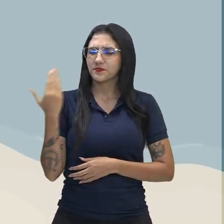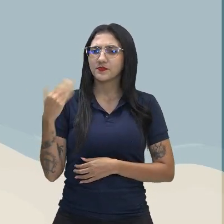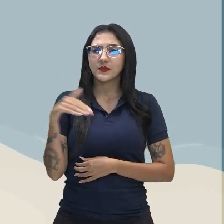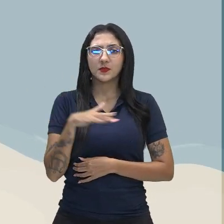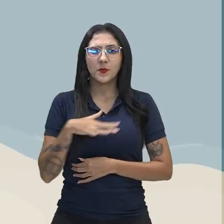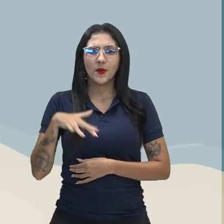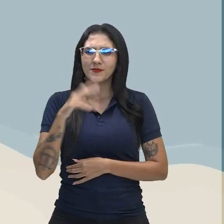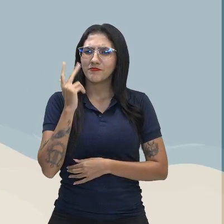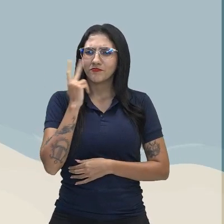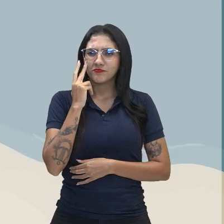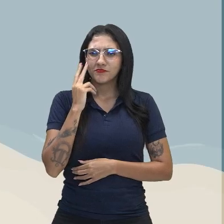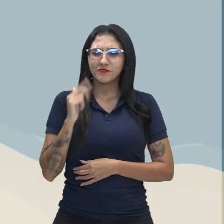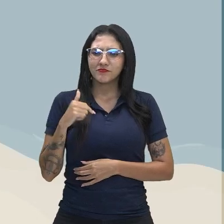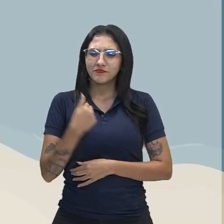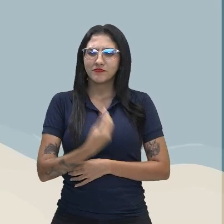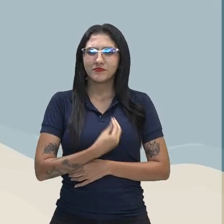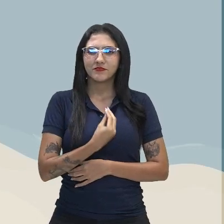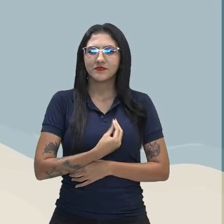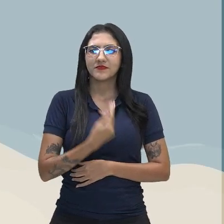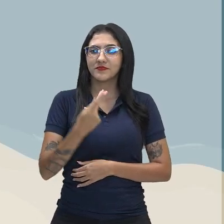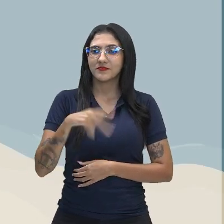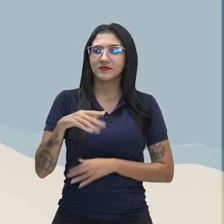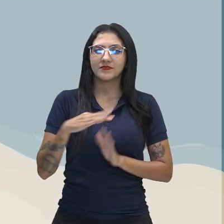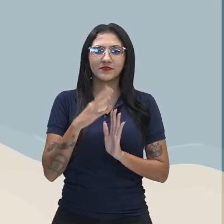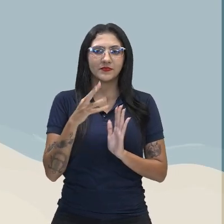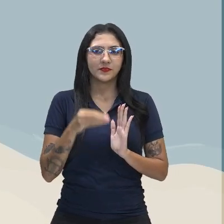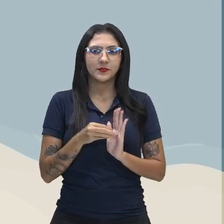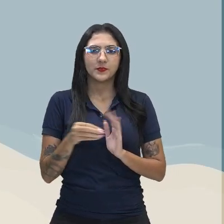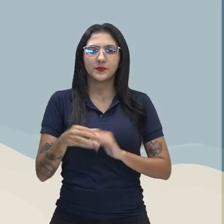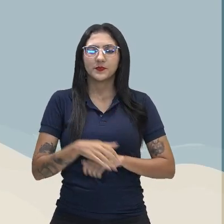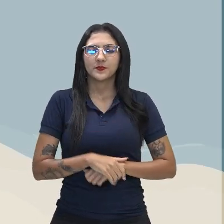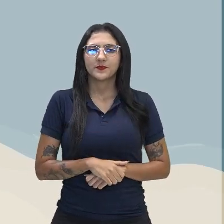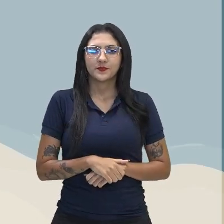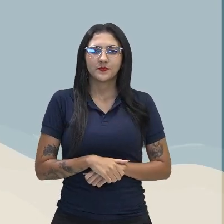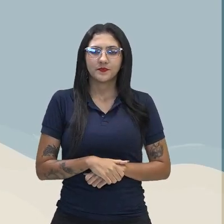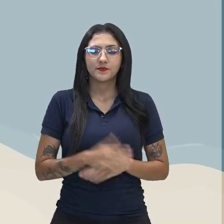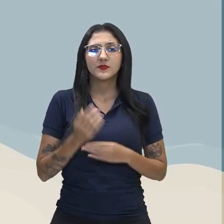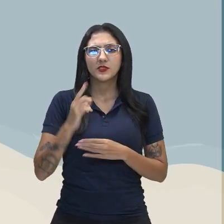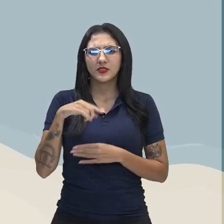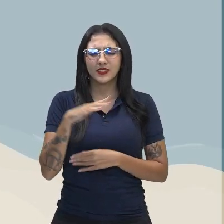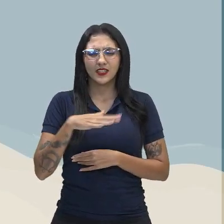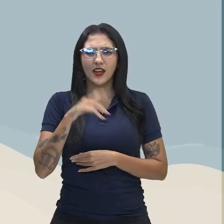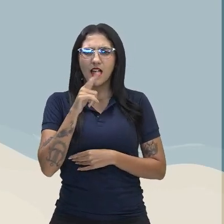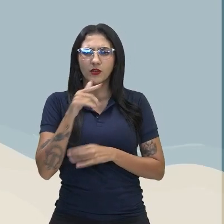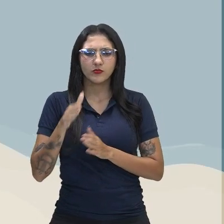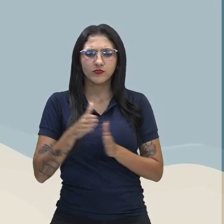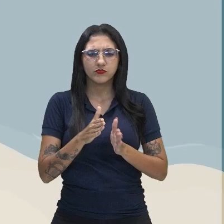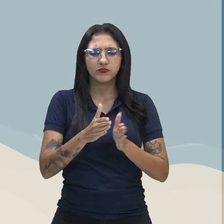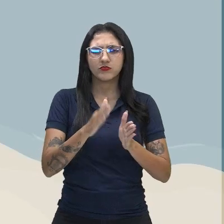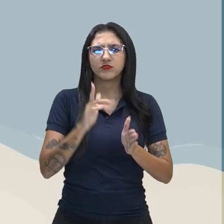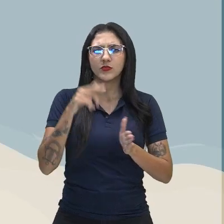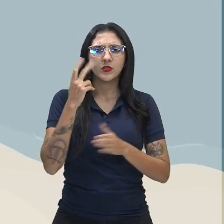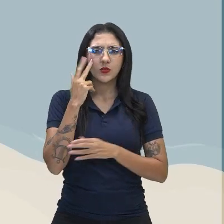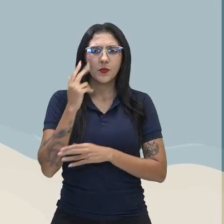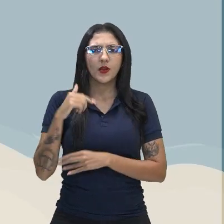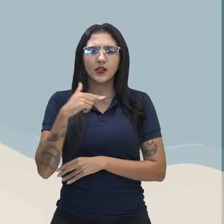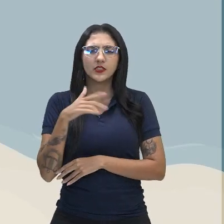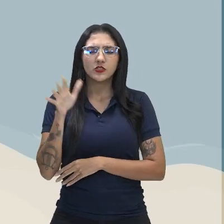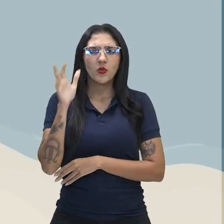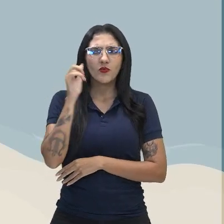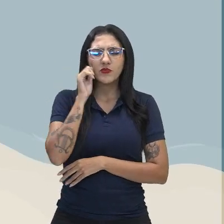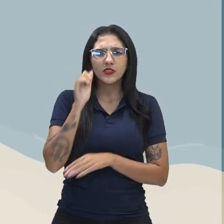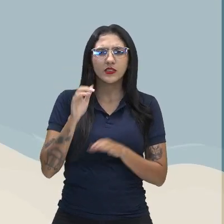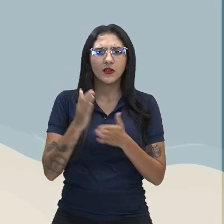a todos nós aqui da região amazônica. E nas nossas hidrovias é comum nós ouvirmos aí o barulho característico de